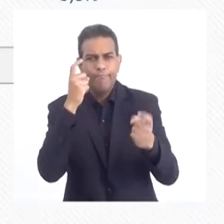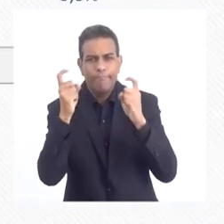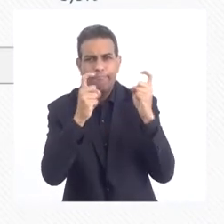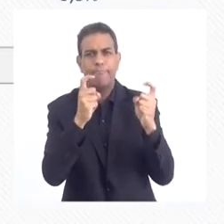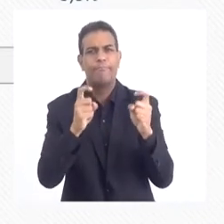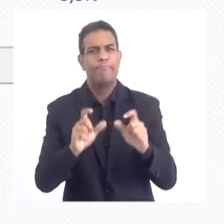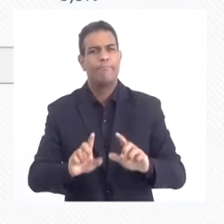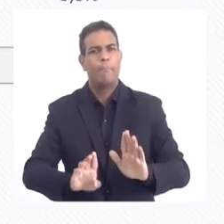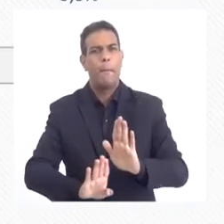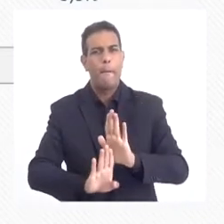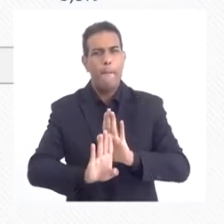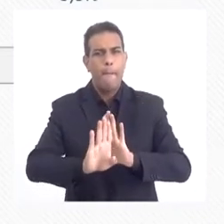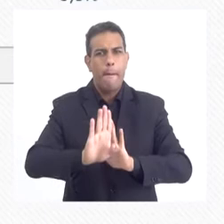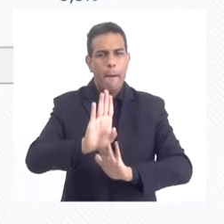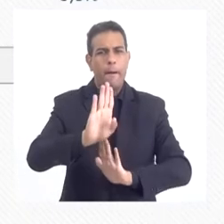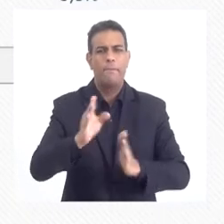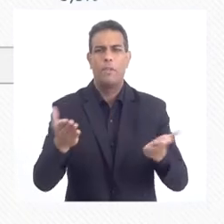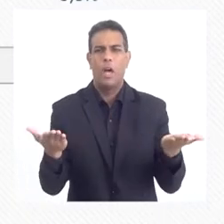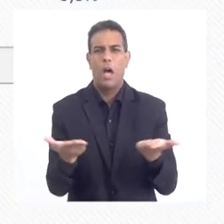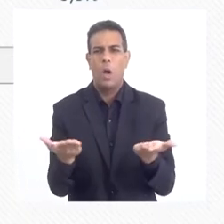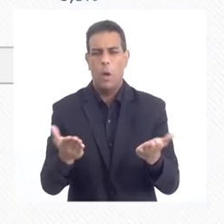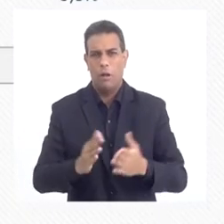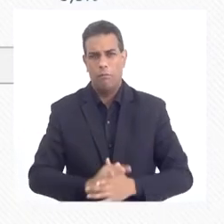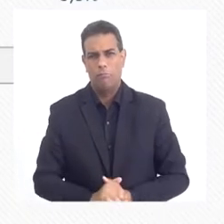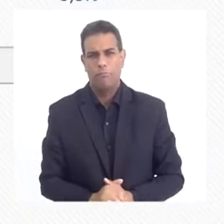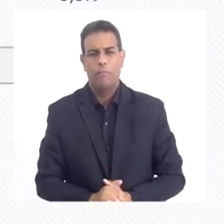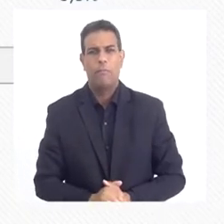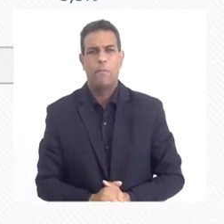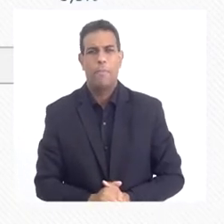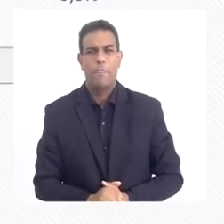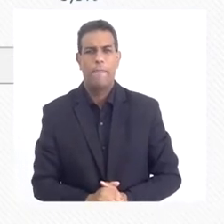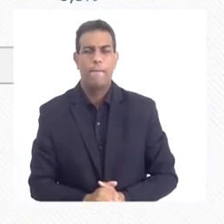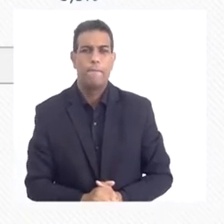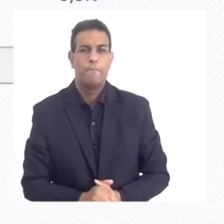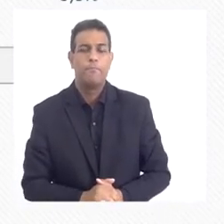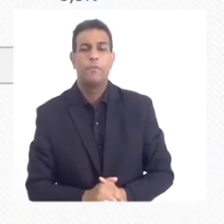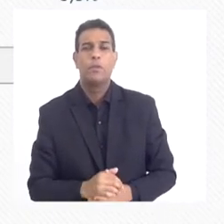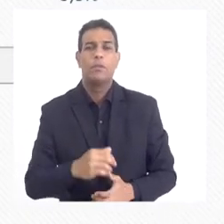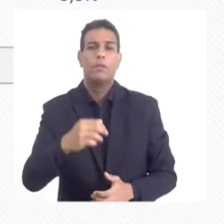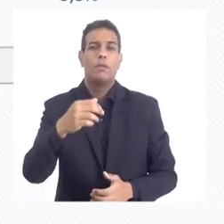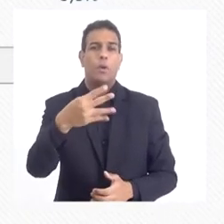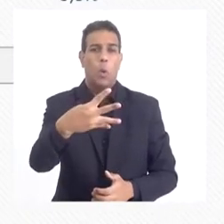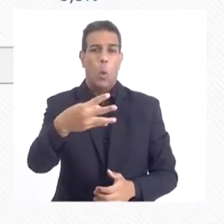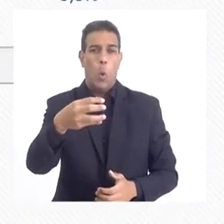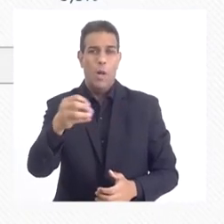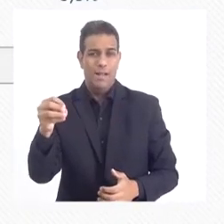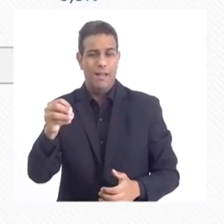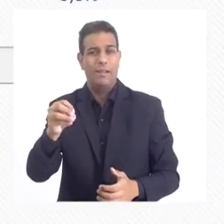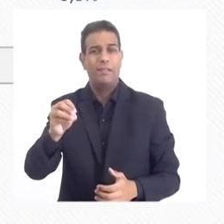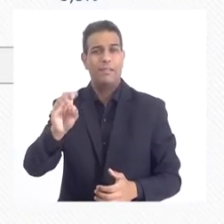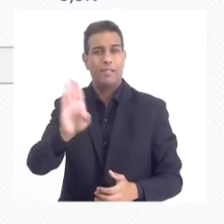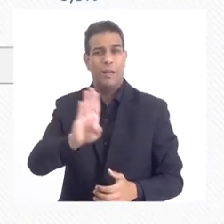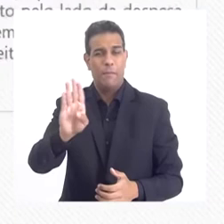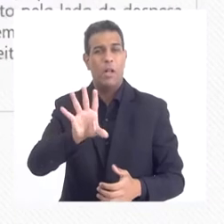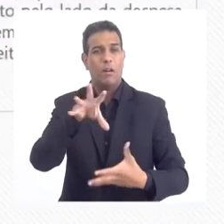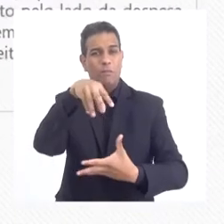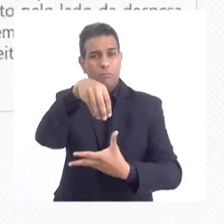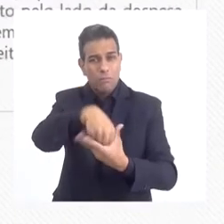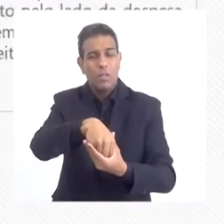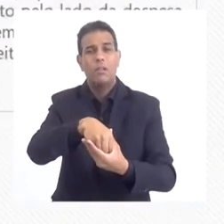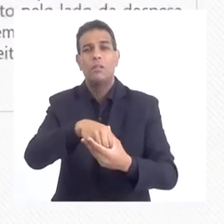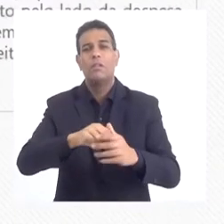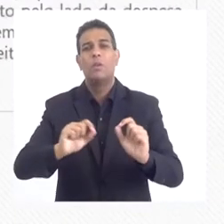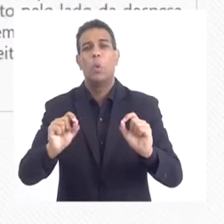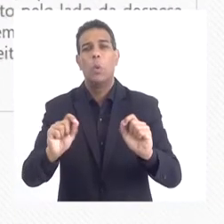crescimento exponencial de quase 400%, em real, 337%.